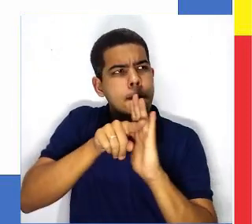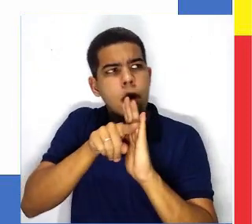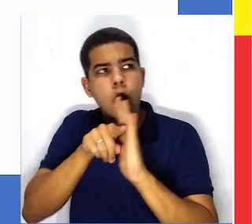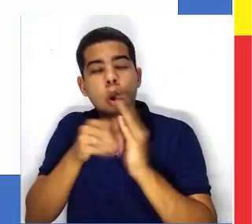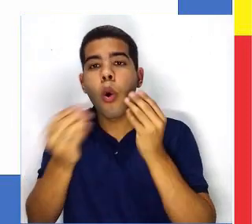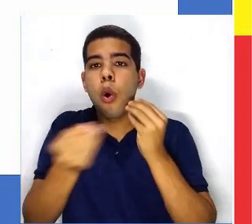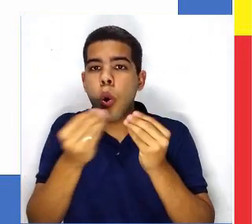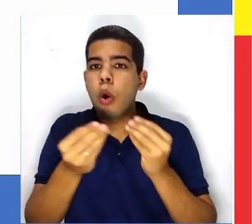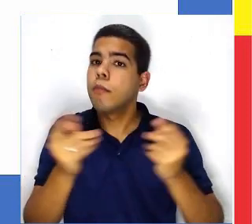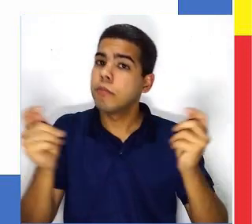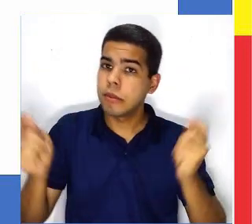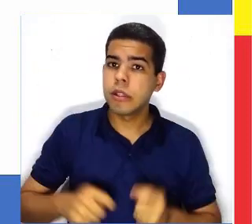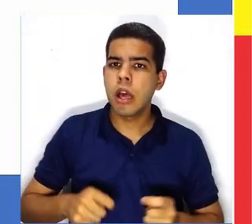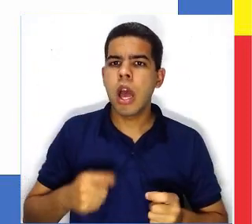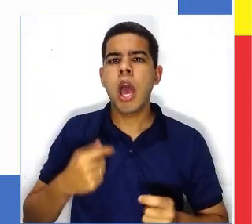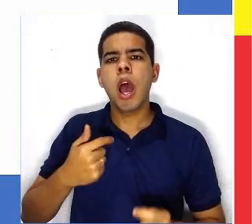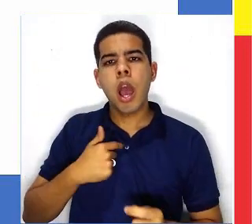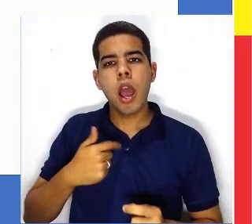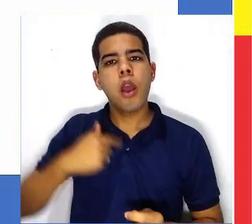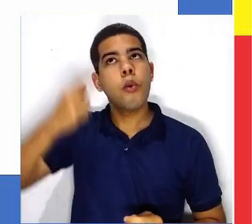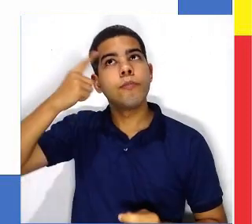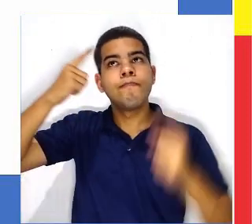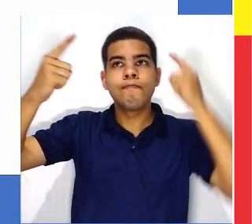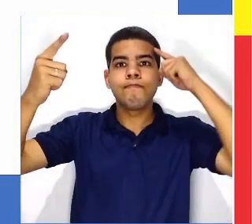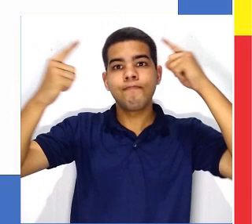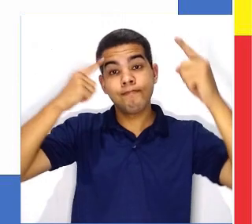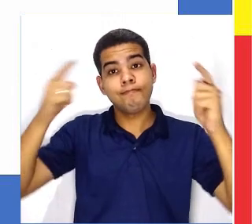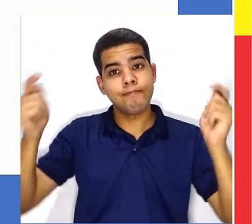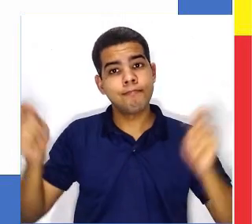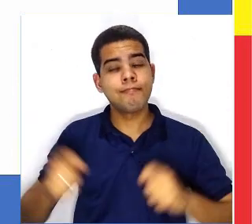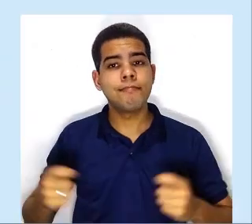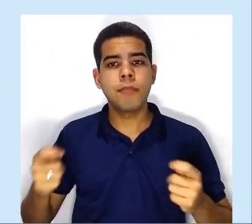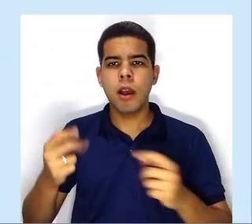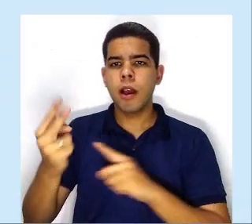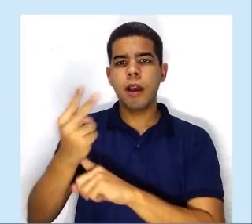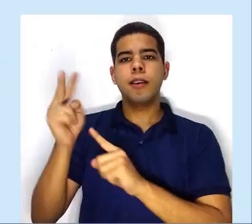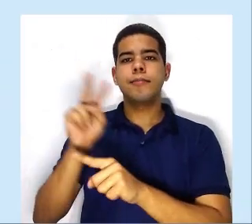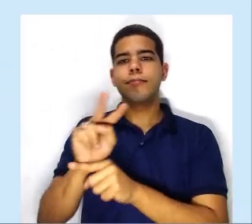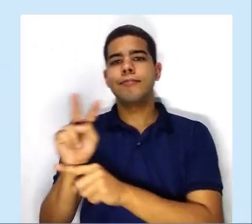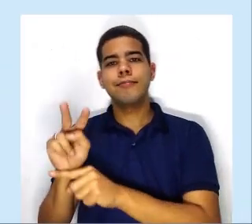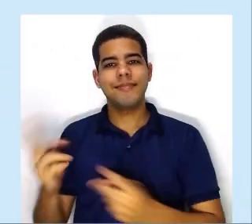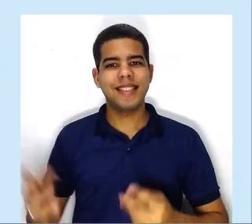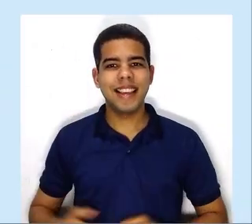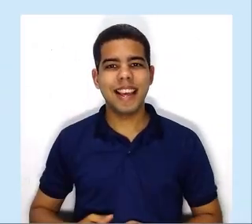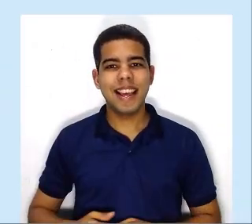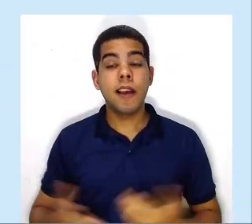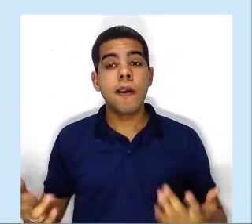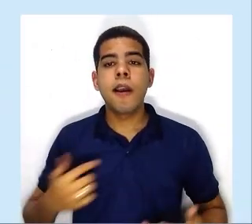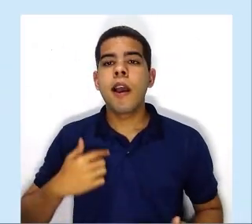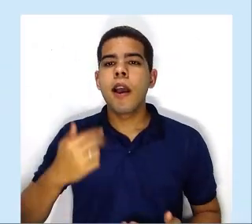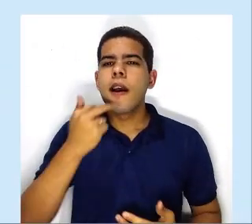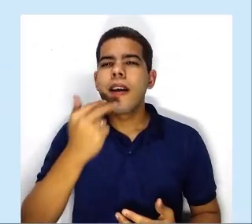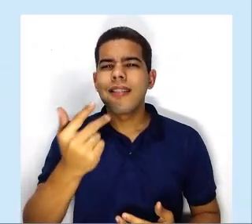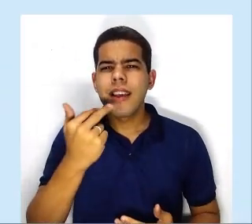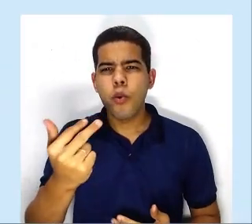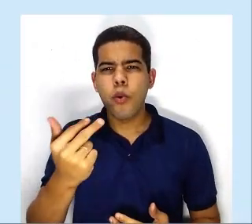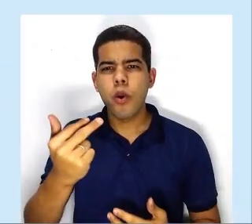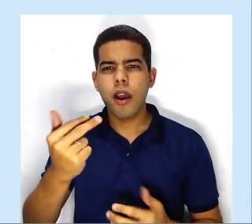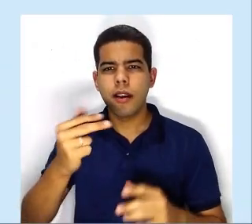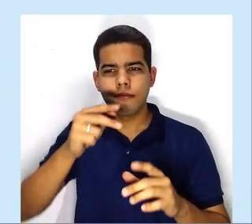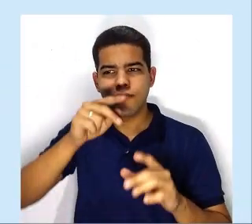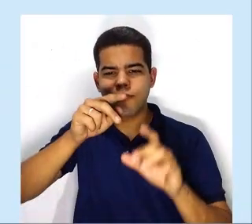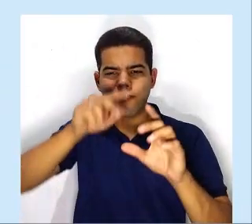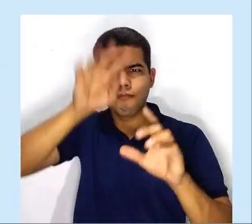o momento que você tem de defender suas ideias. O recurso de linguagem gráfica torna